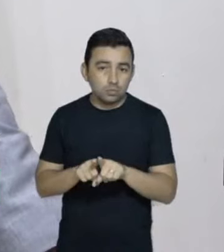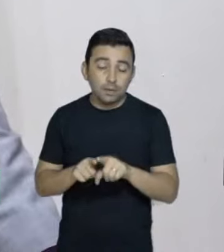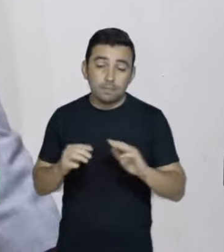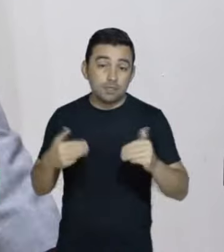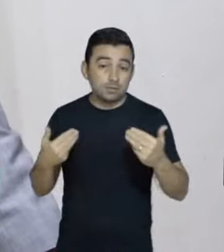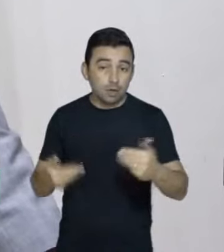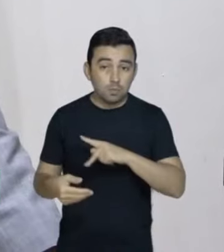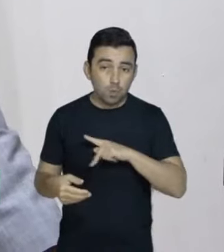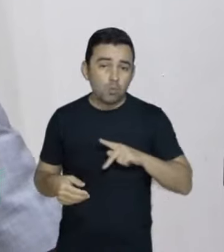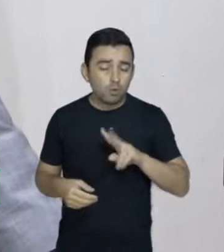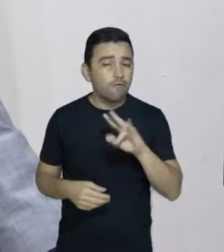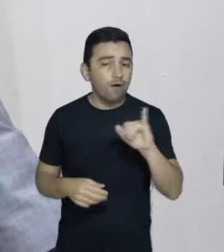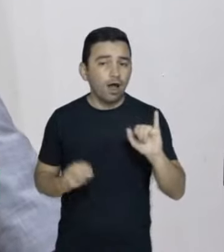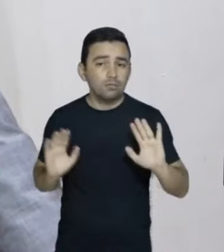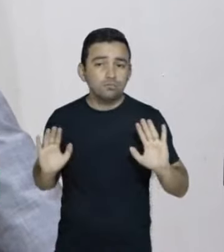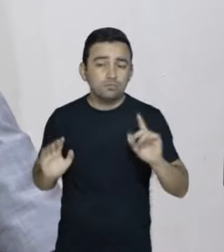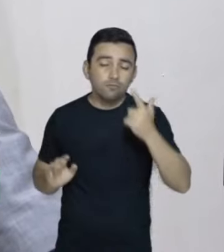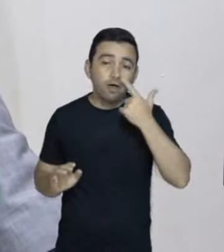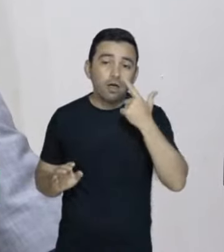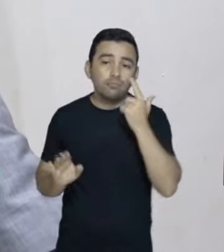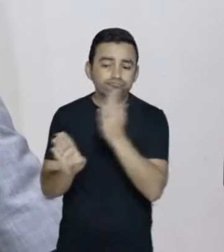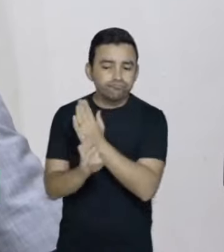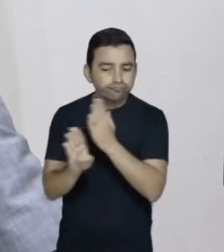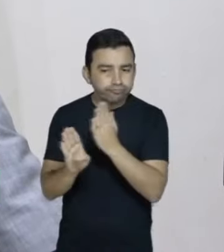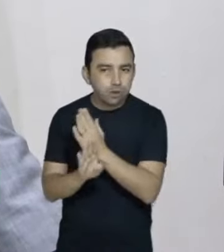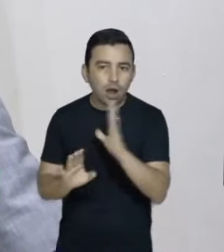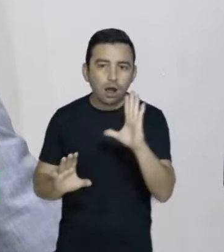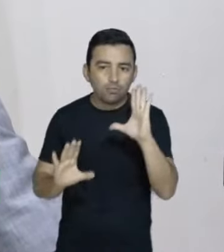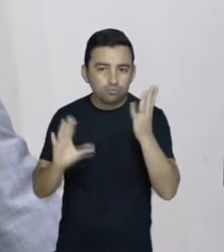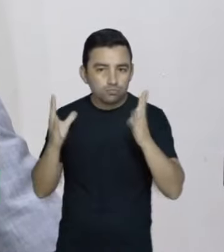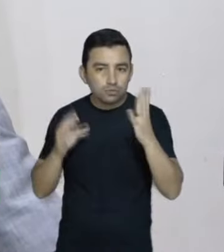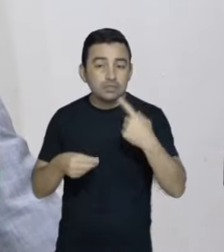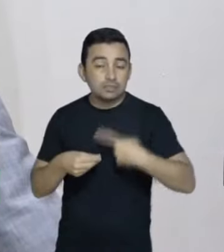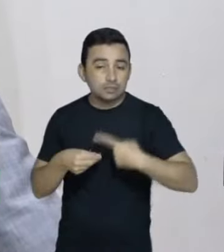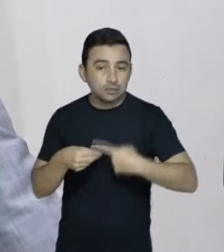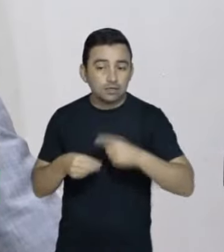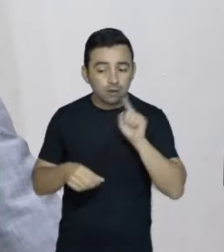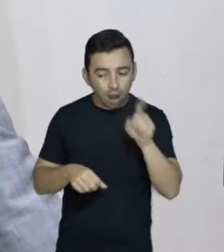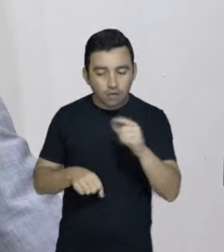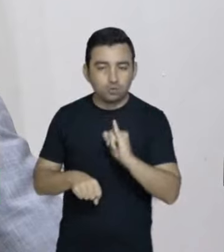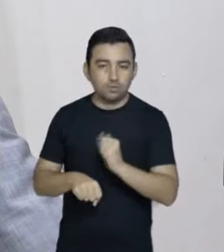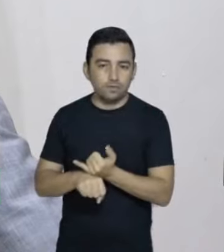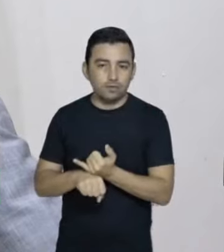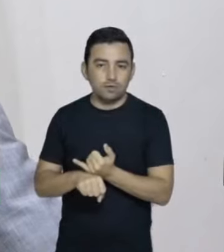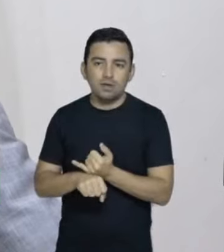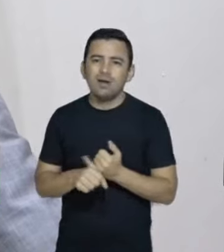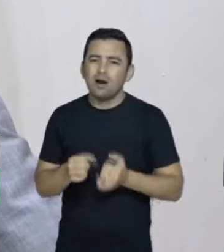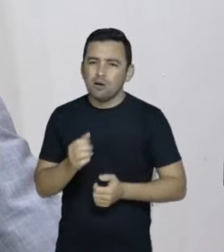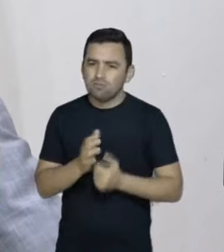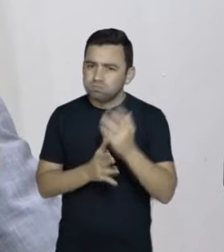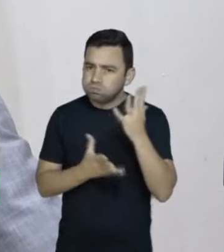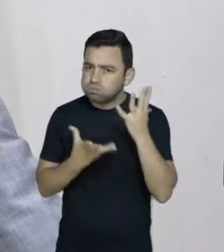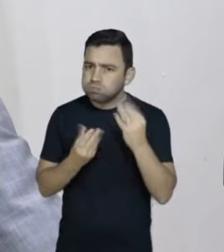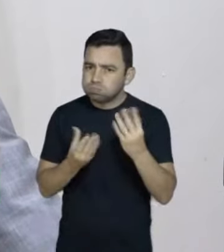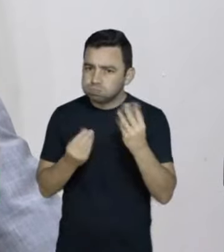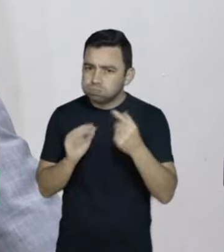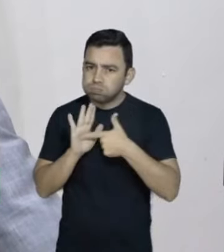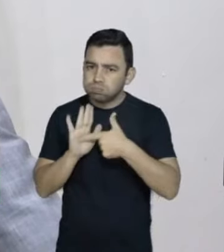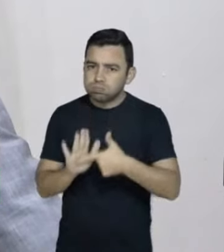Público investigar fatos que estão acontecendo na nossa cidade de Joinville. Várias e várias denúncias